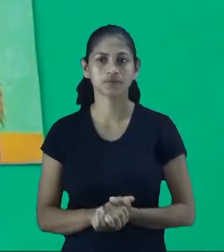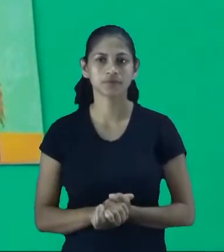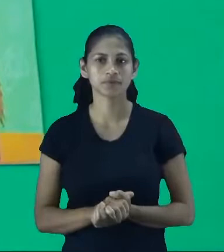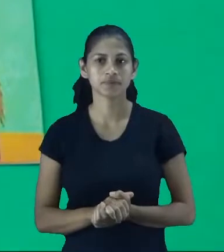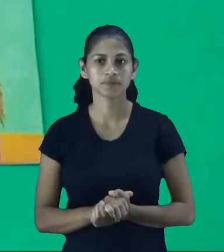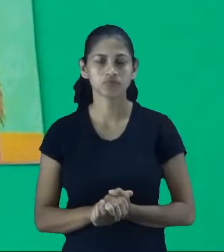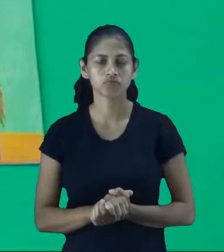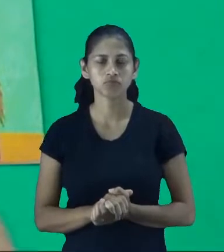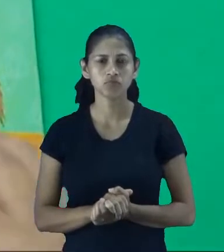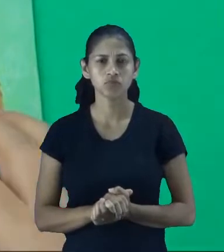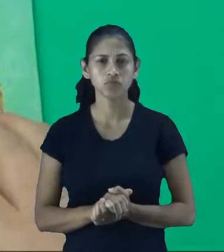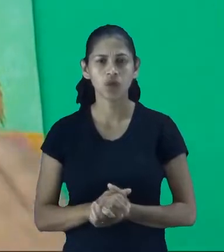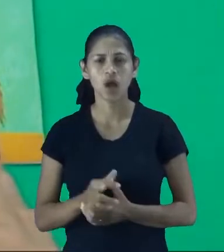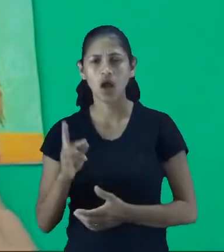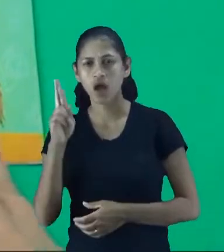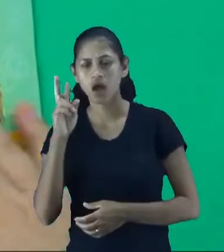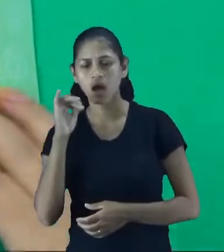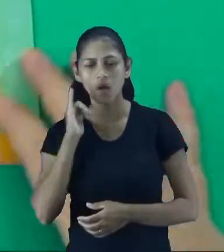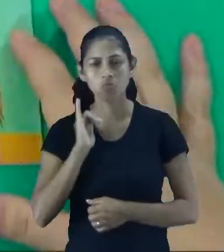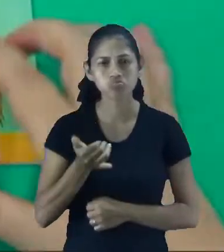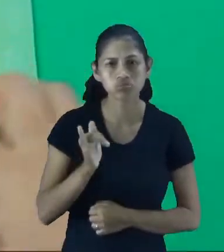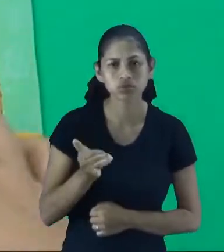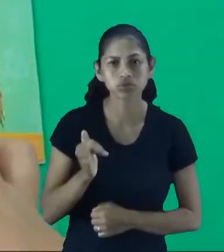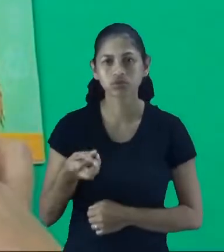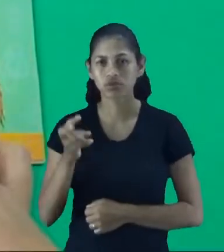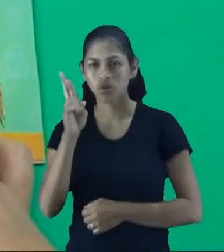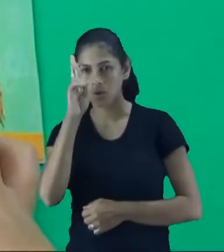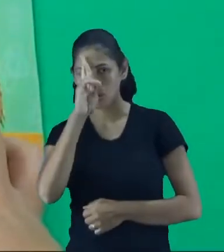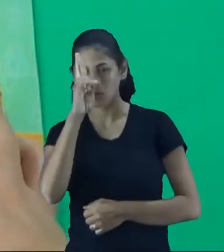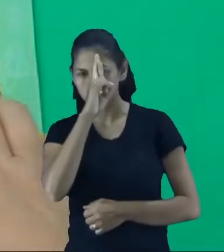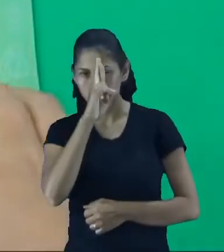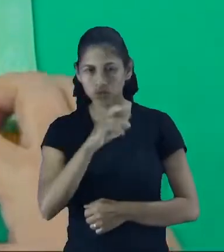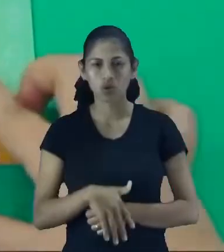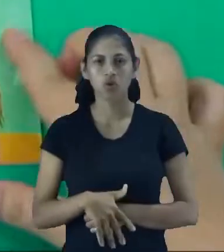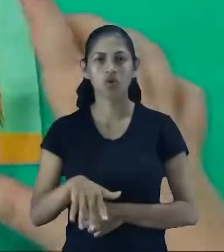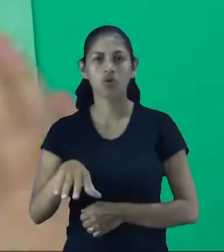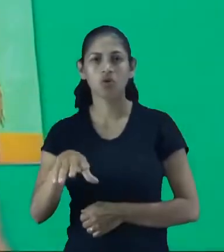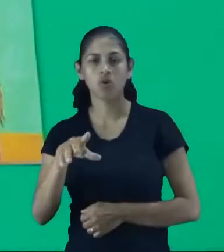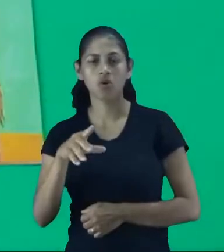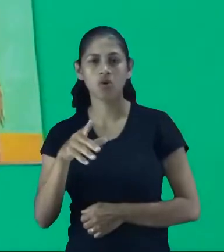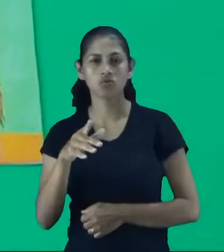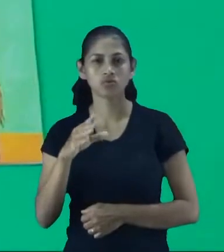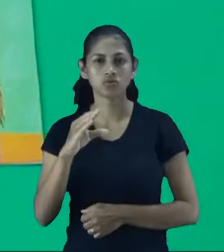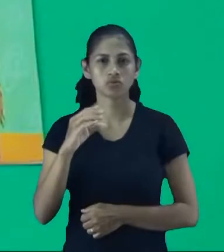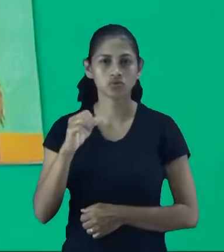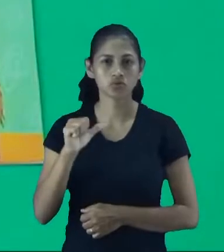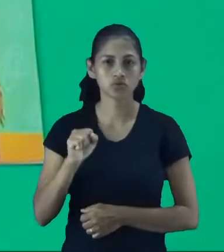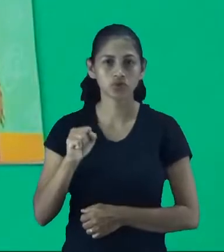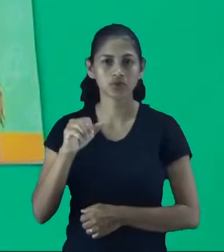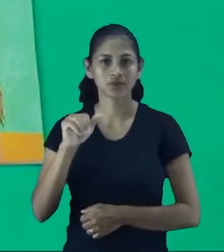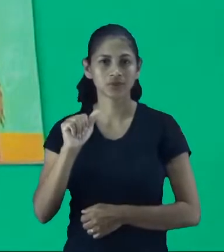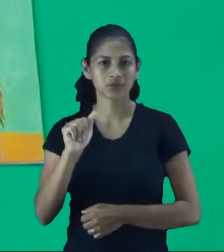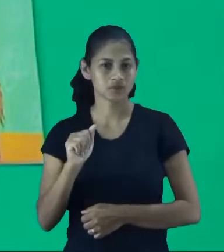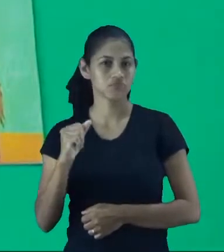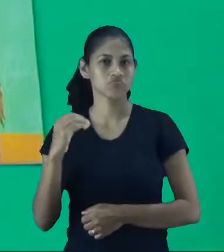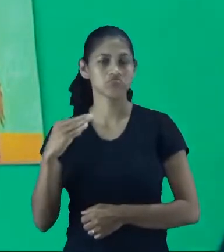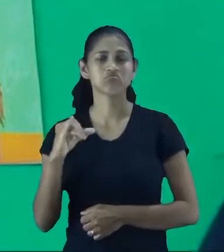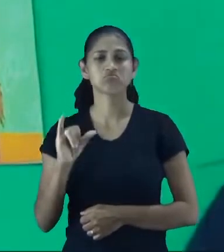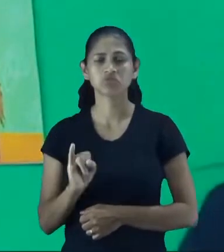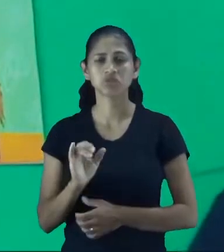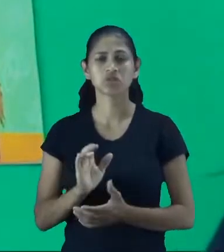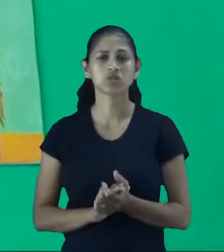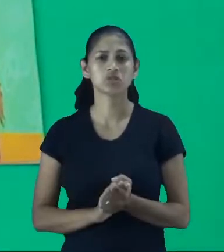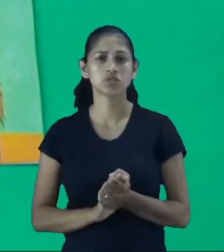de história, quando se fala do lobisomem, do saci-pererê, da cuca, da mula